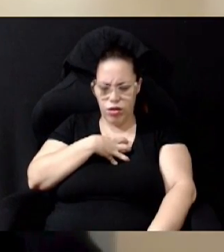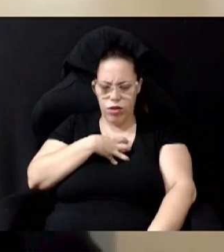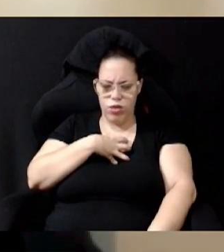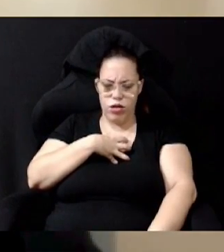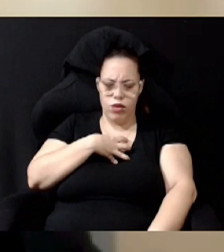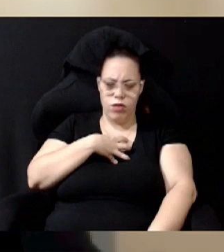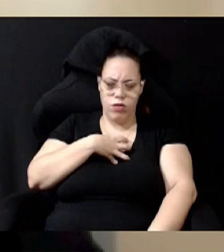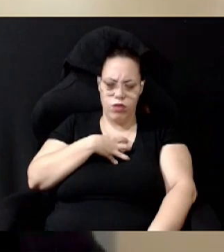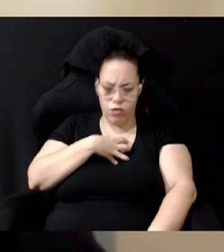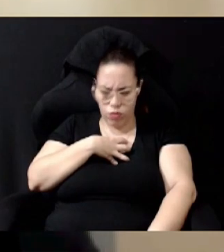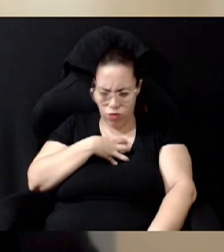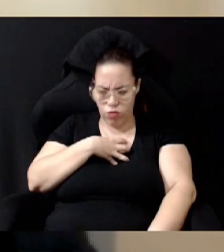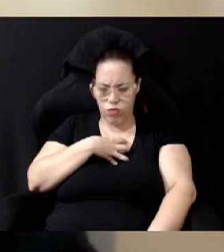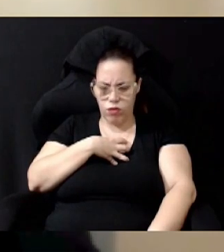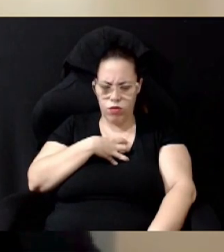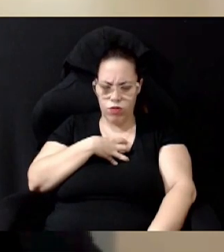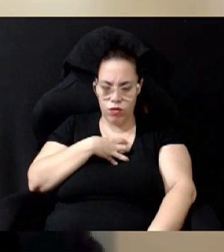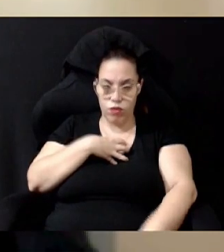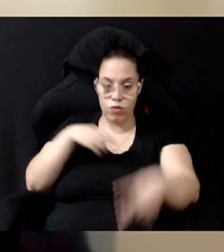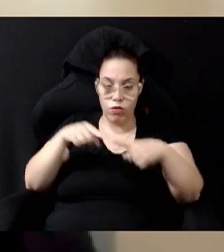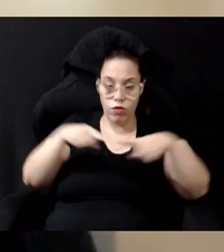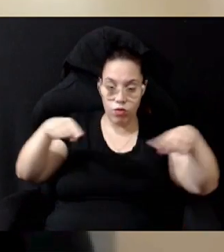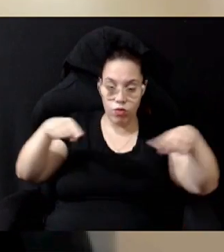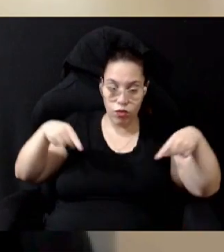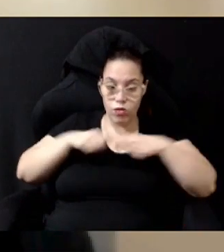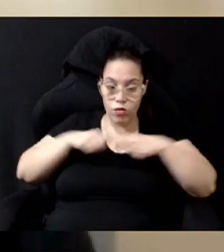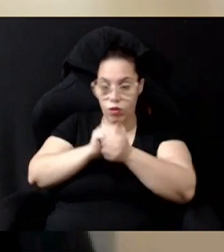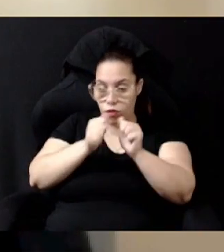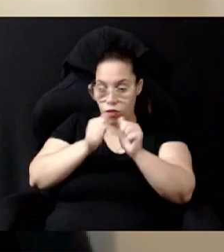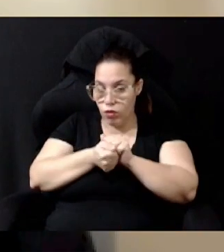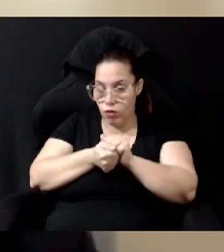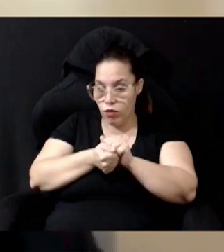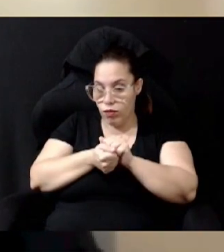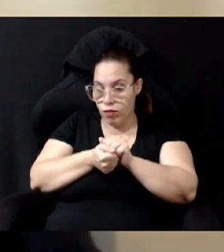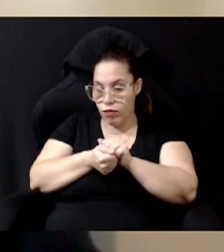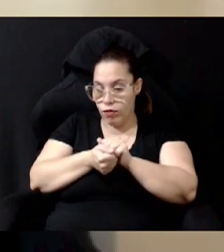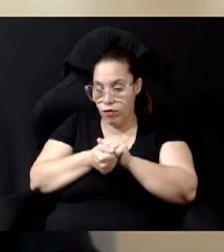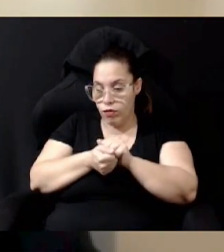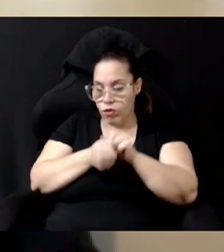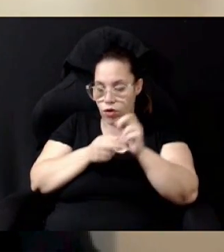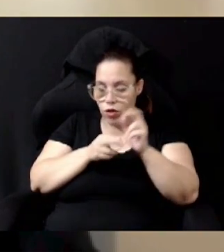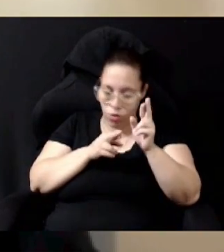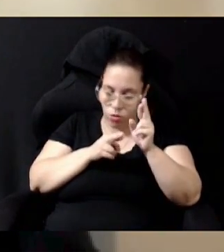conseguir um ambiente muito adequado e confortável para dormir,